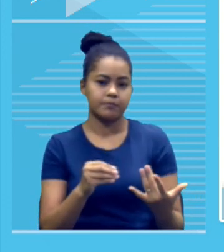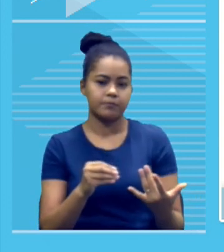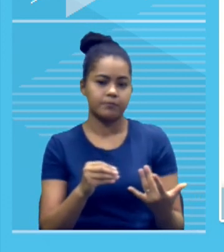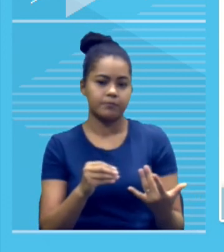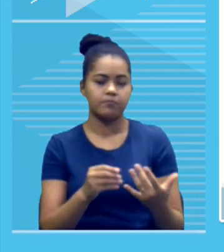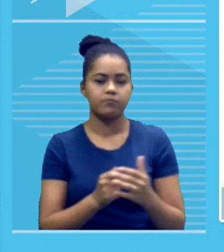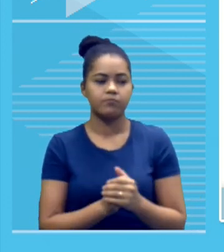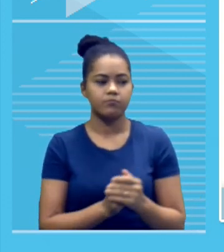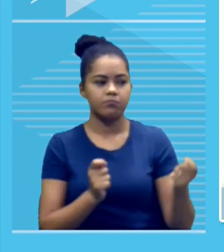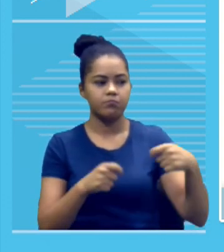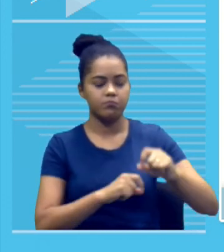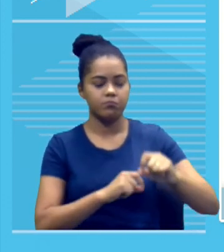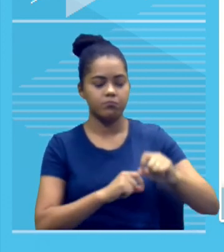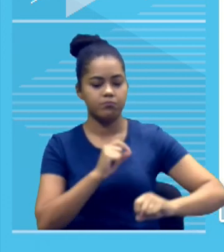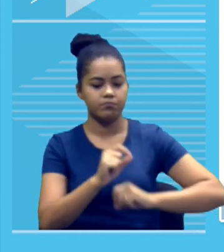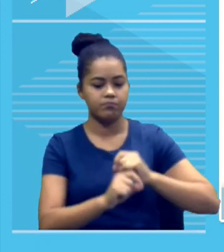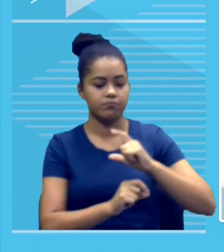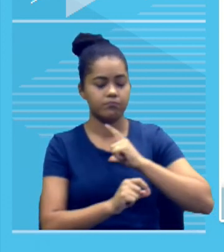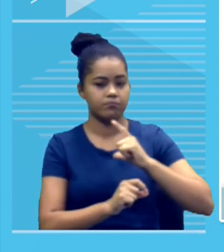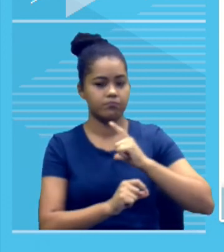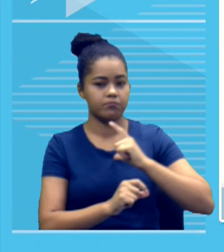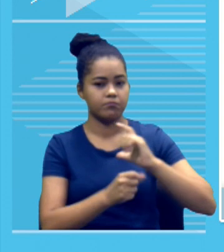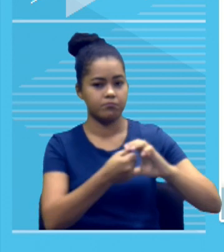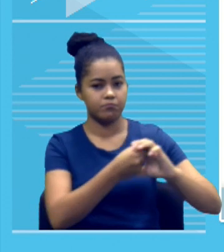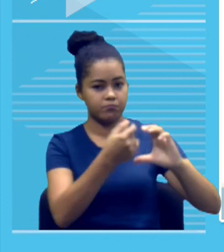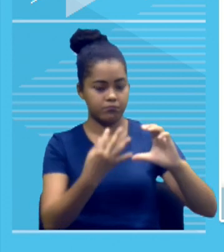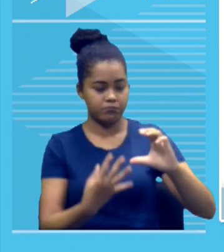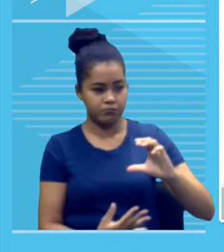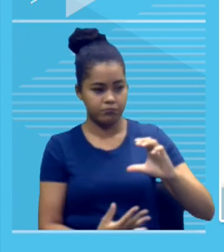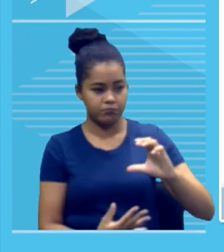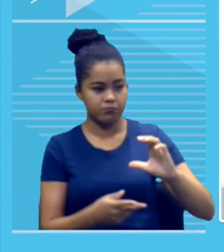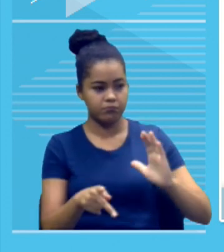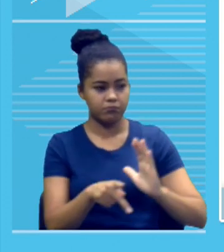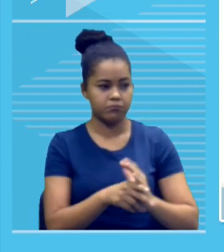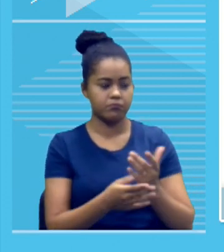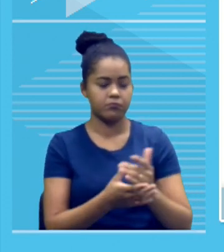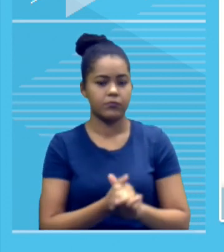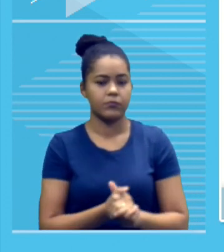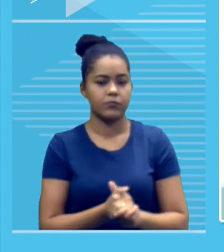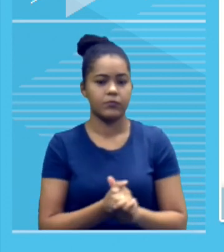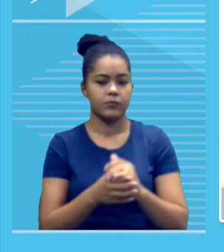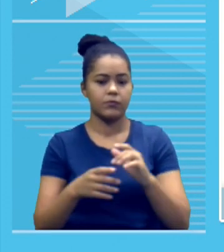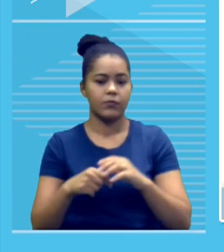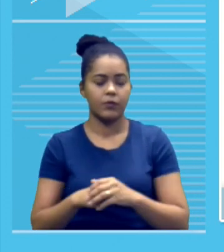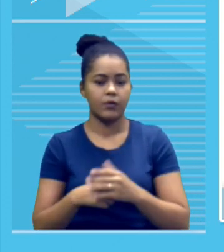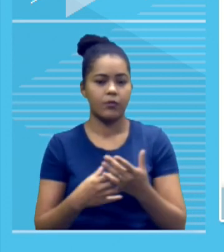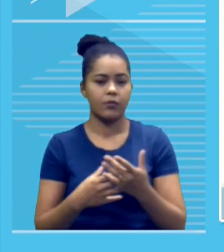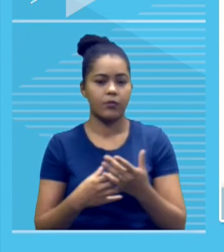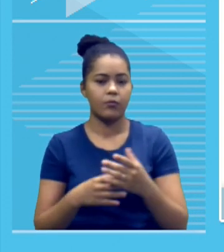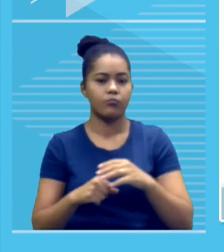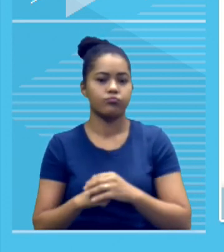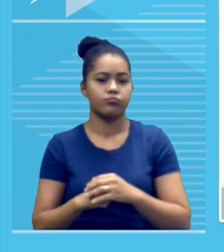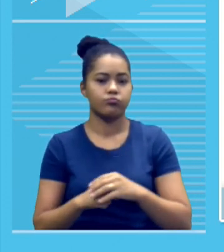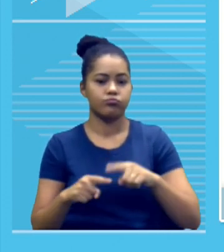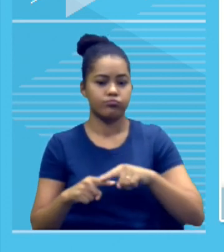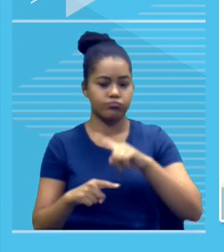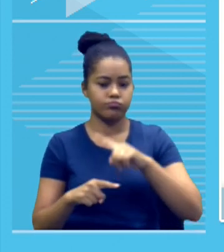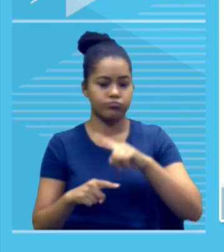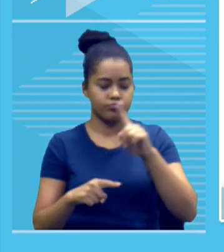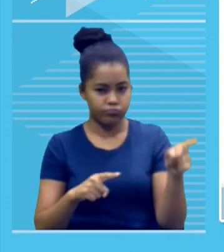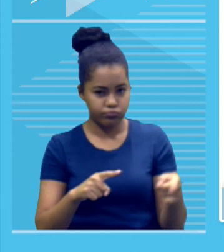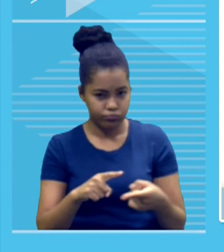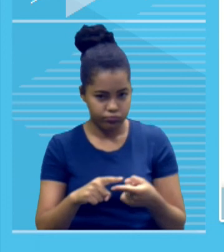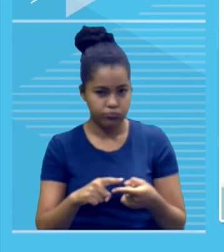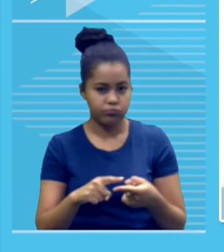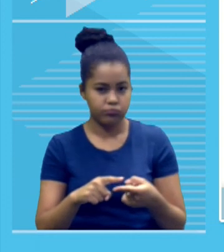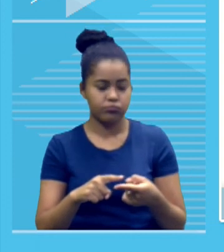deve apresentar obrigatoriamente as seguintes características, pessoal. Estrutura aberta contendo ligação pi. O que é ligação pi?